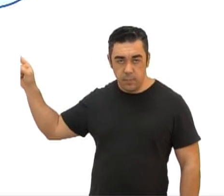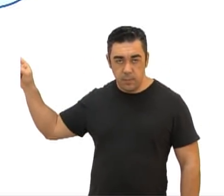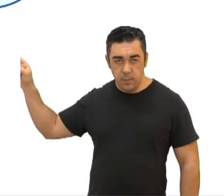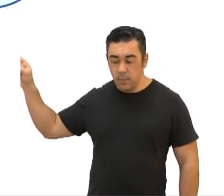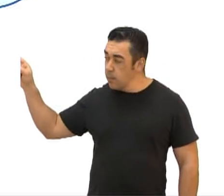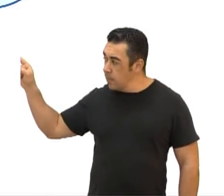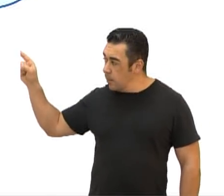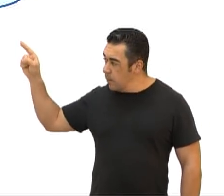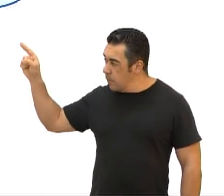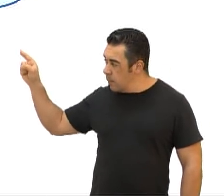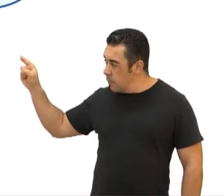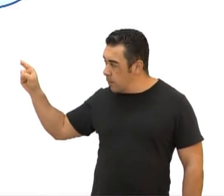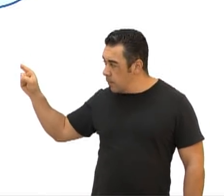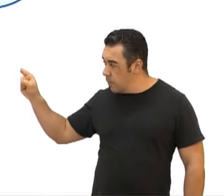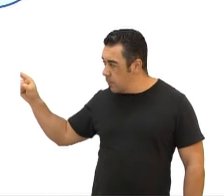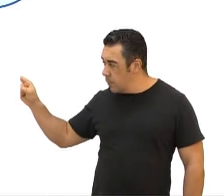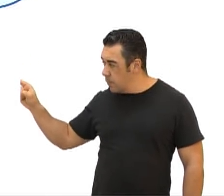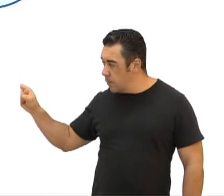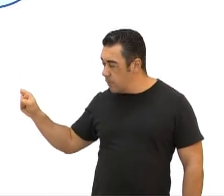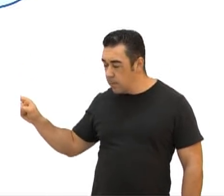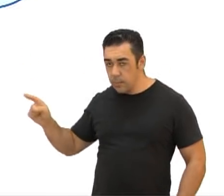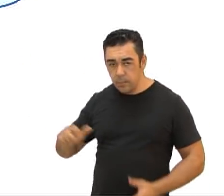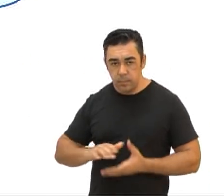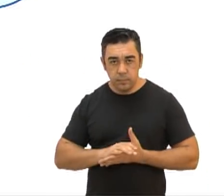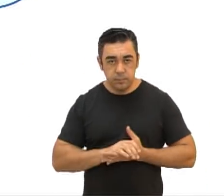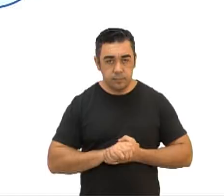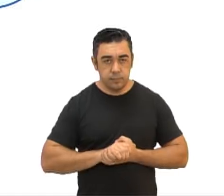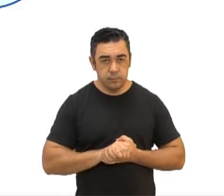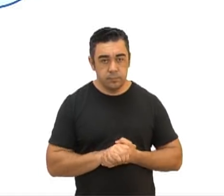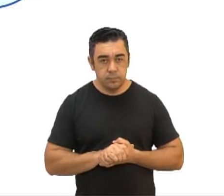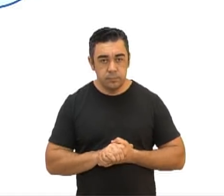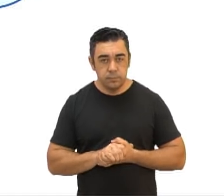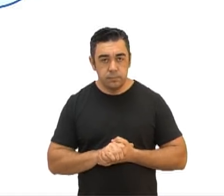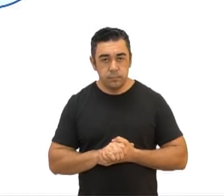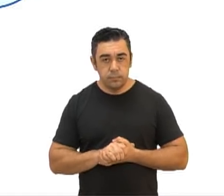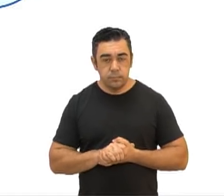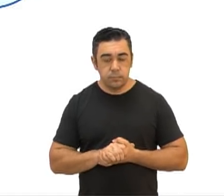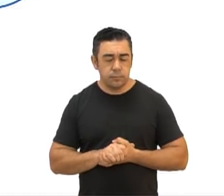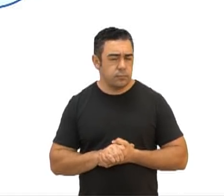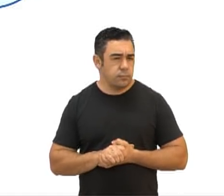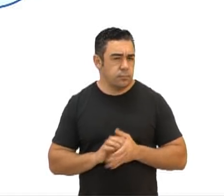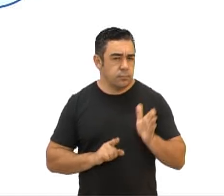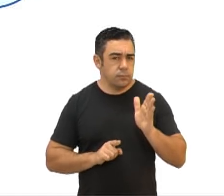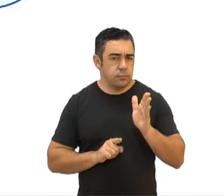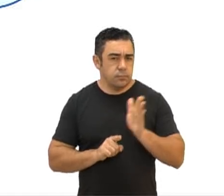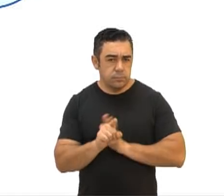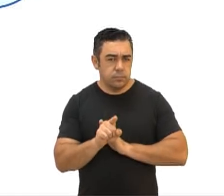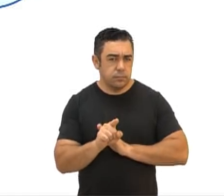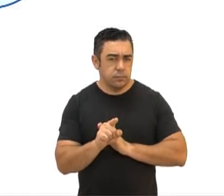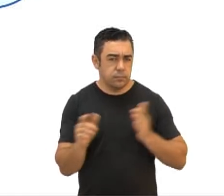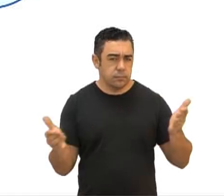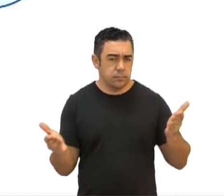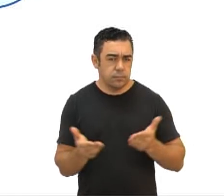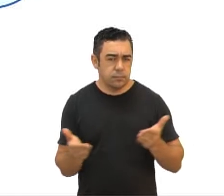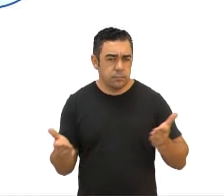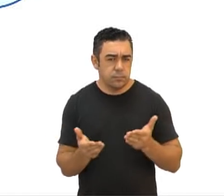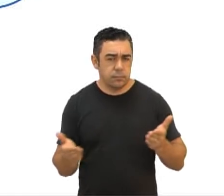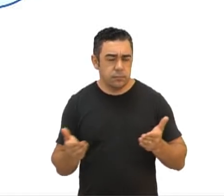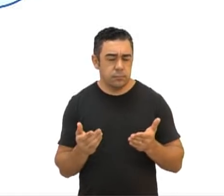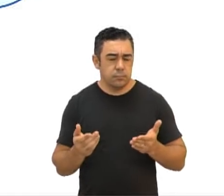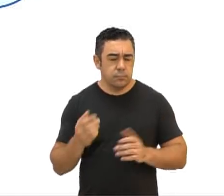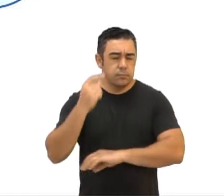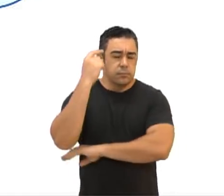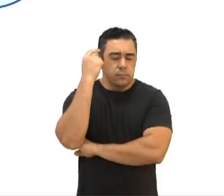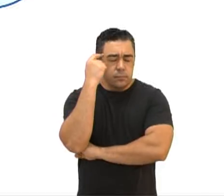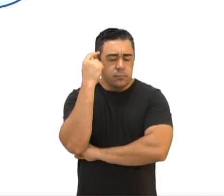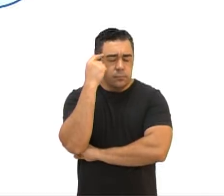nos olhamos, vós vos olhastes e eles se olharam. E agora, pessoal, vamos retornar assim na nossa memória